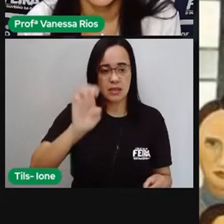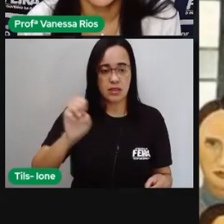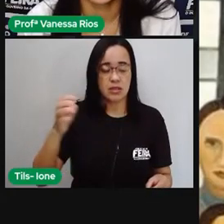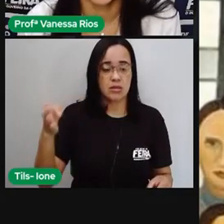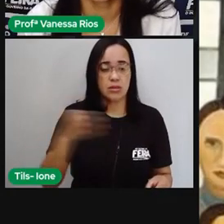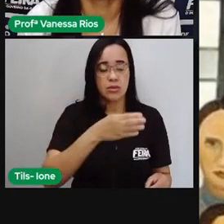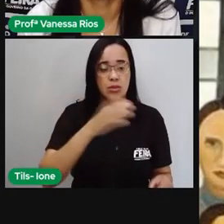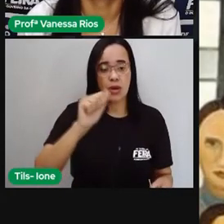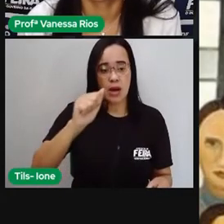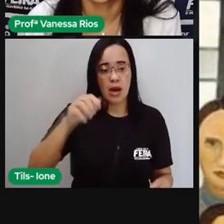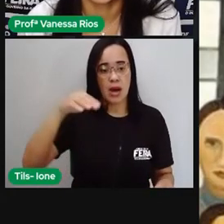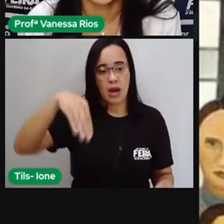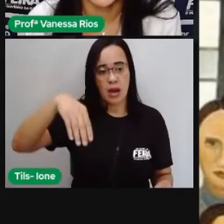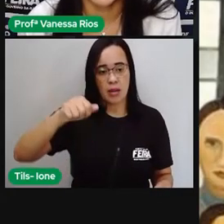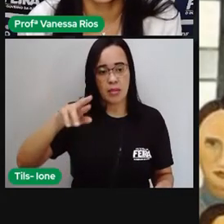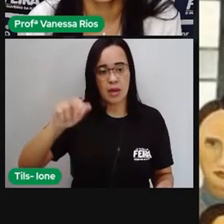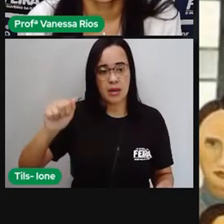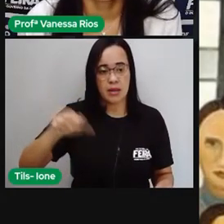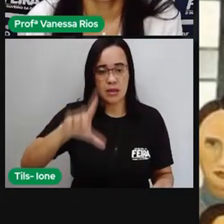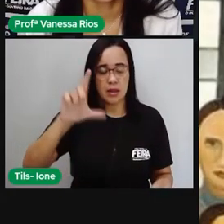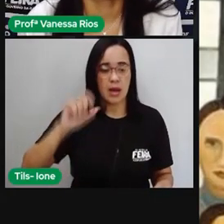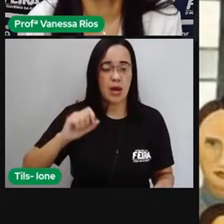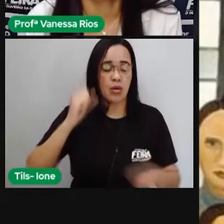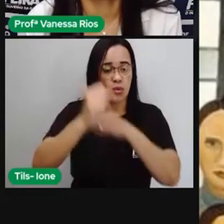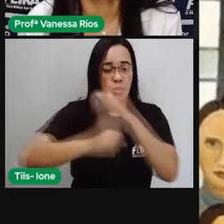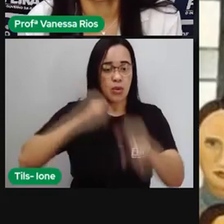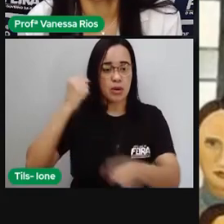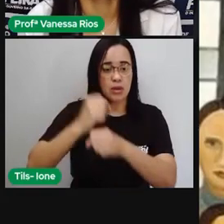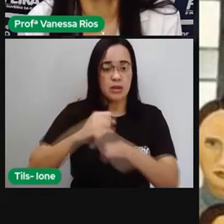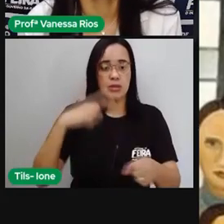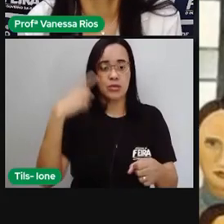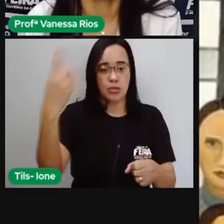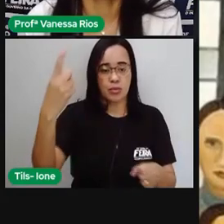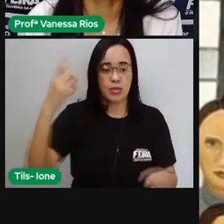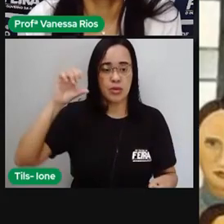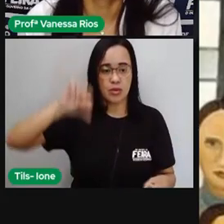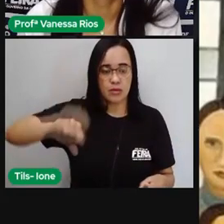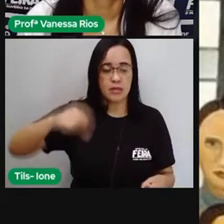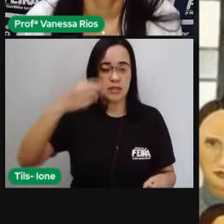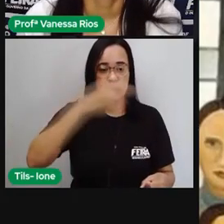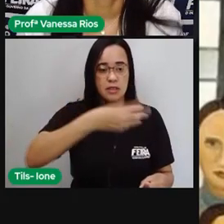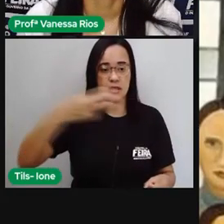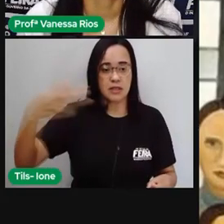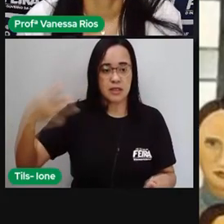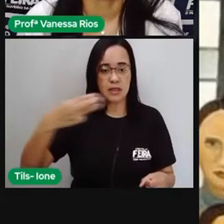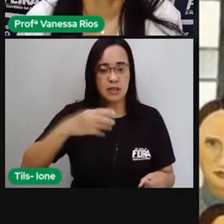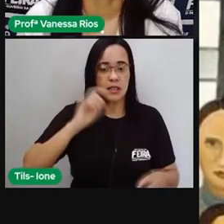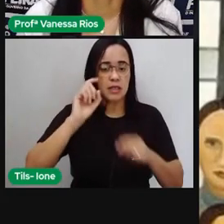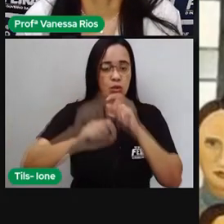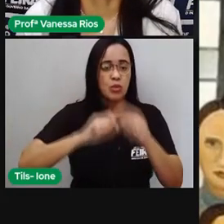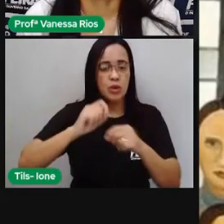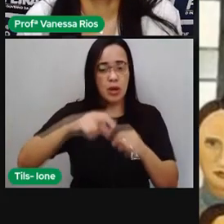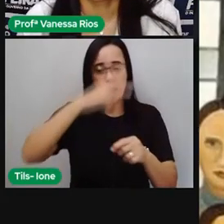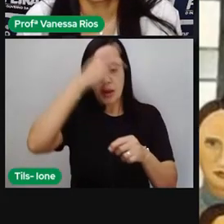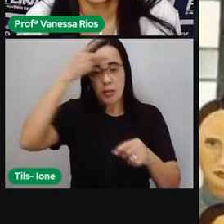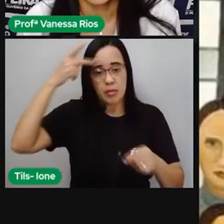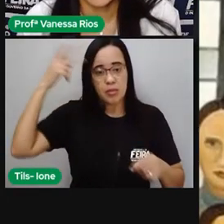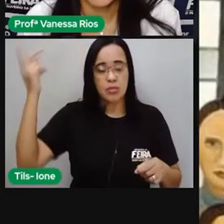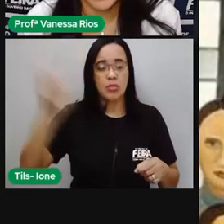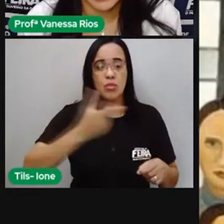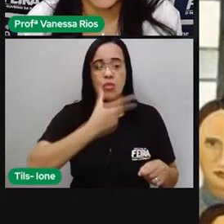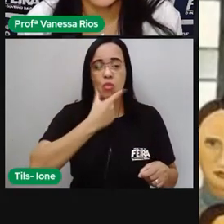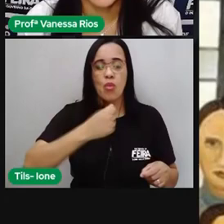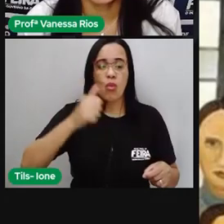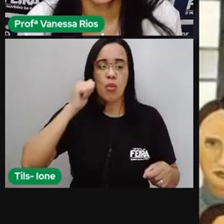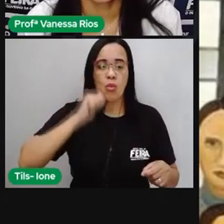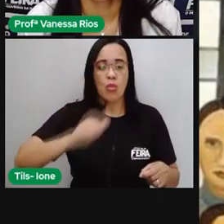1933, recebe o título de Operários, trazendo aí a representação dos trabalhadores de